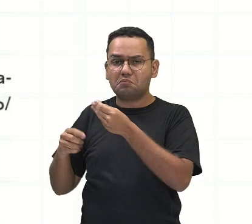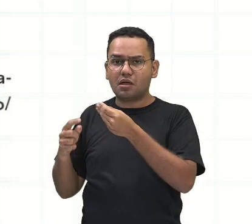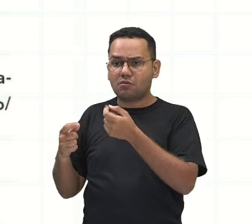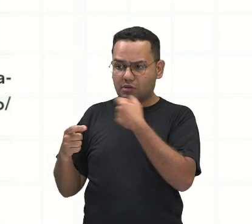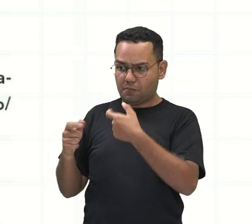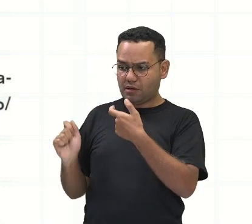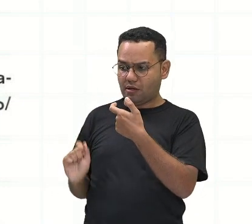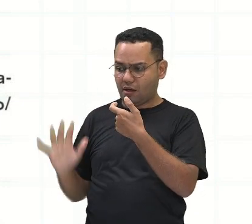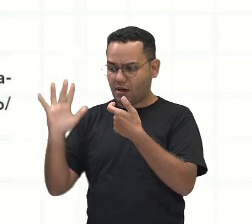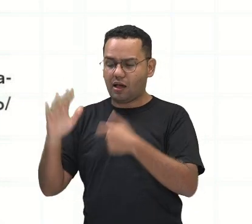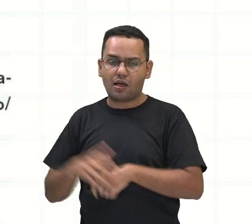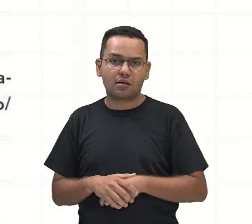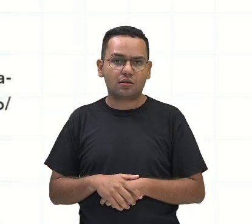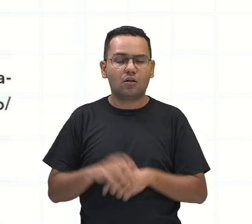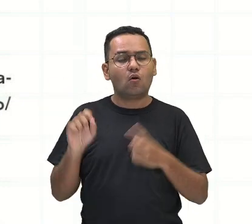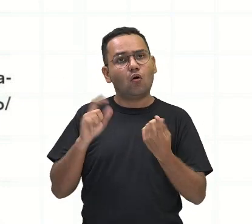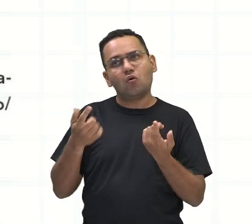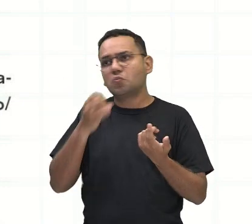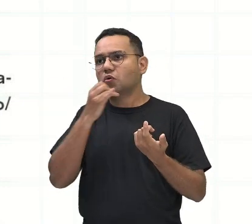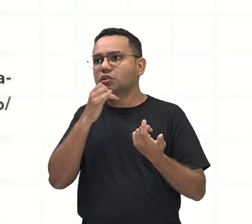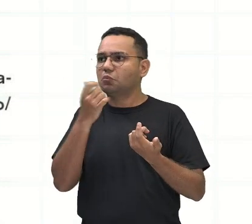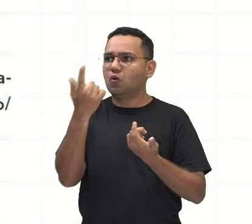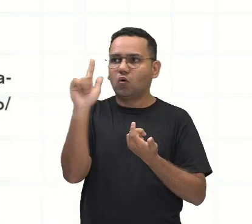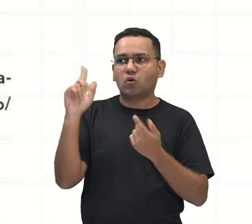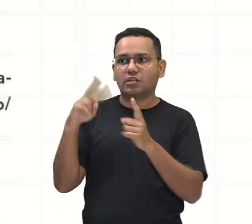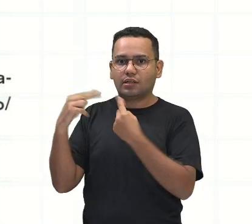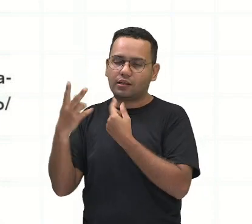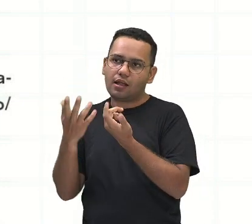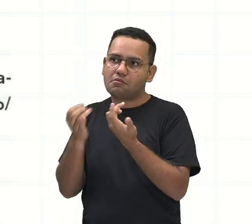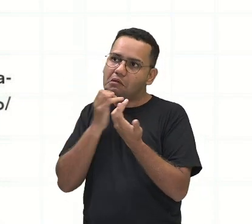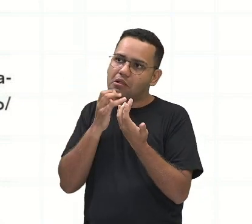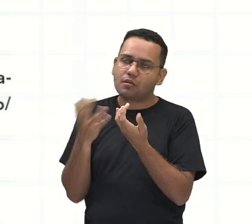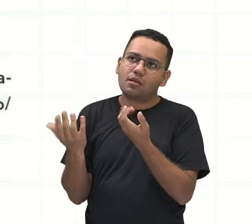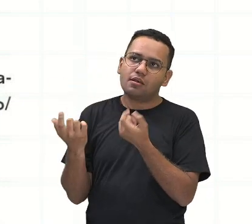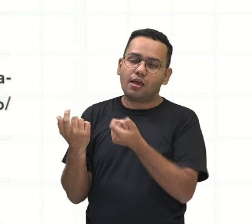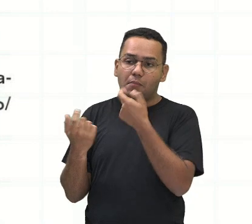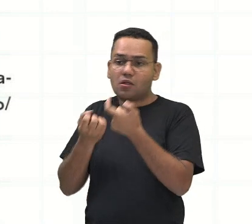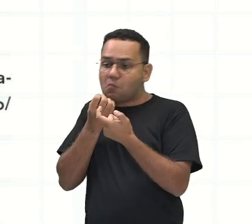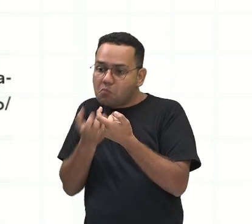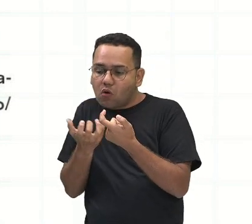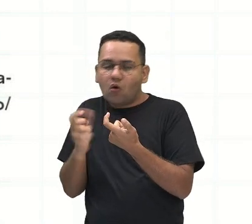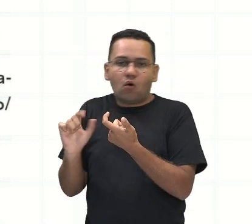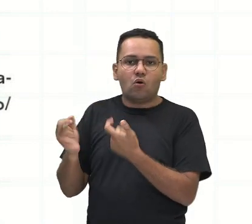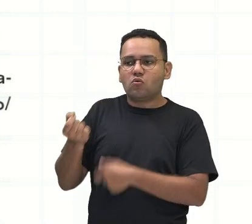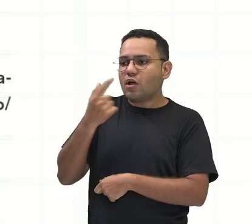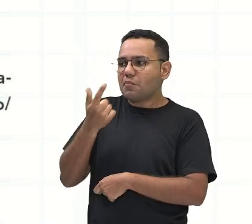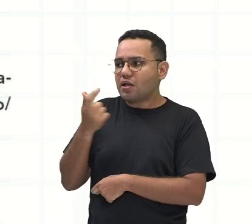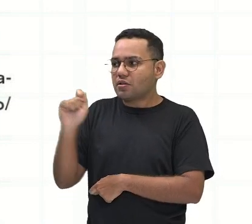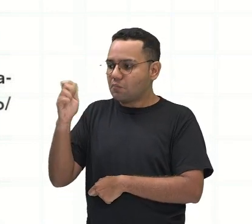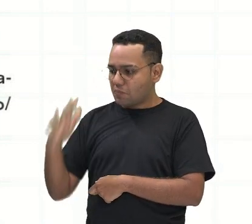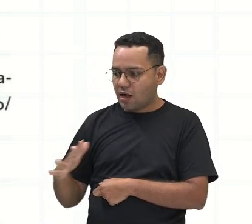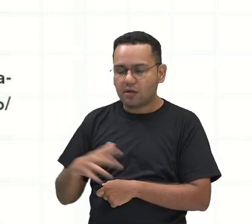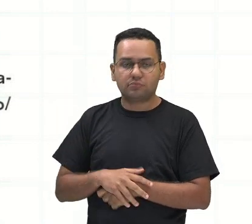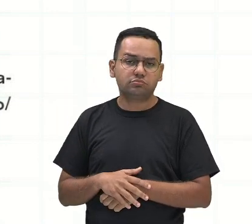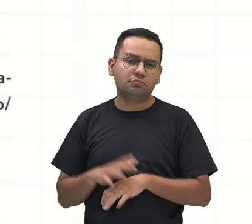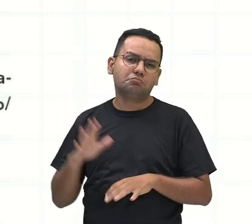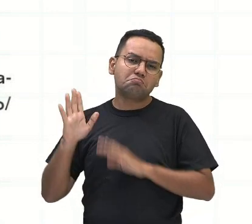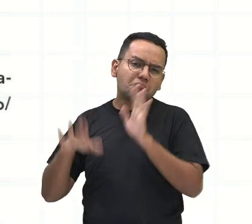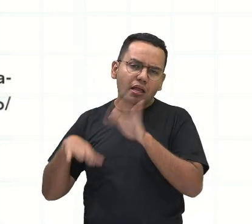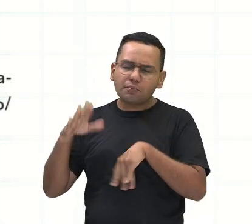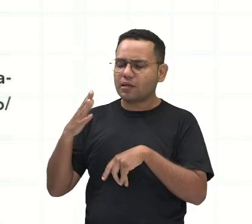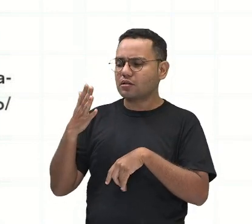pode dizer que o remédio é muito bom, que o remédio é muito barato, né? São opiniões que essas pessoas vão ter,